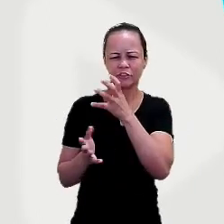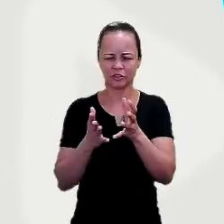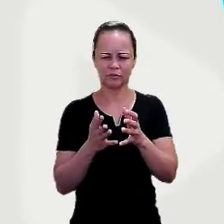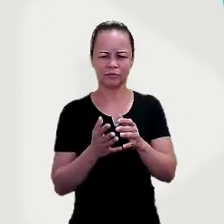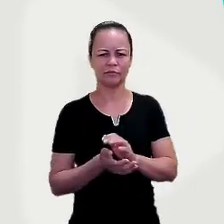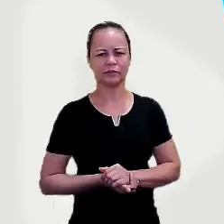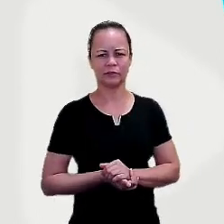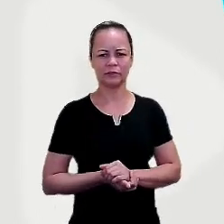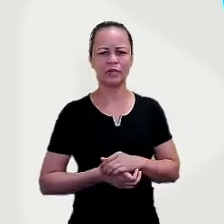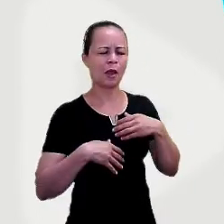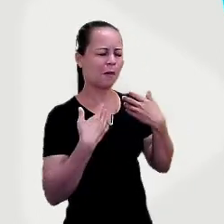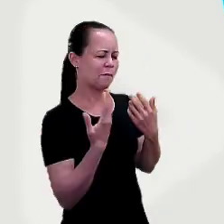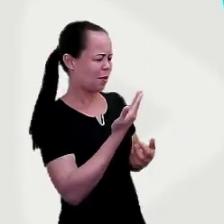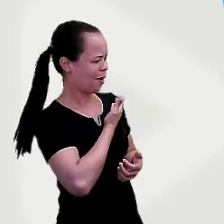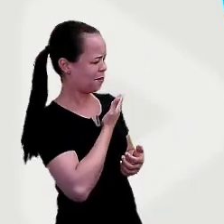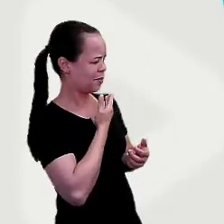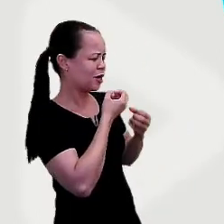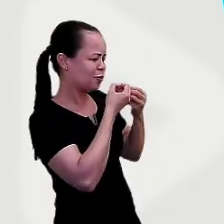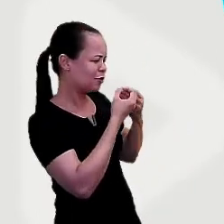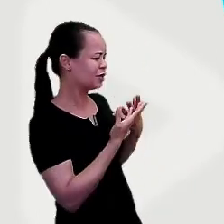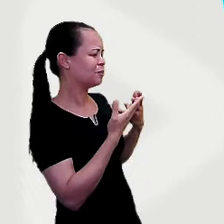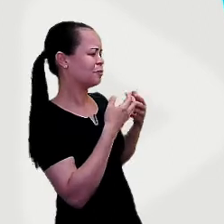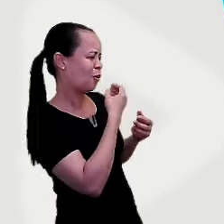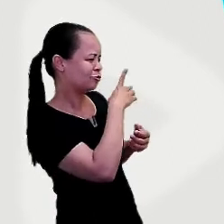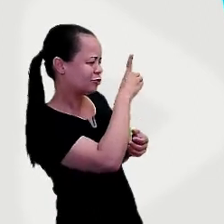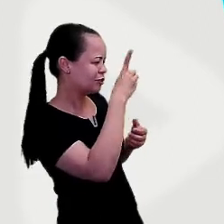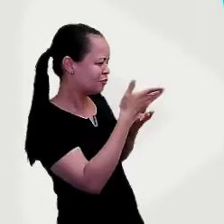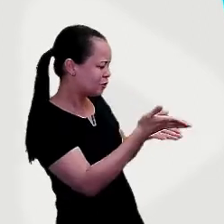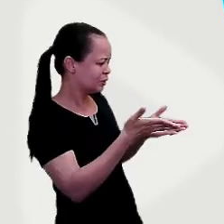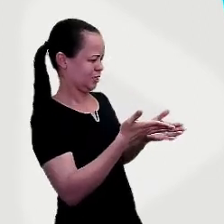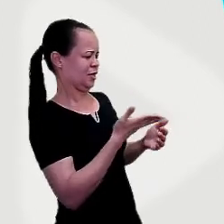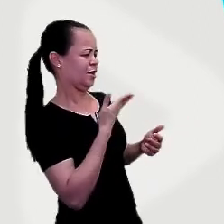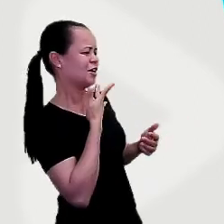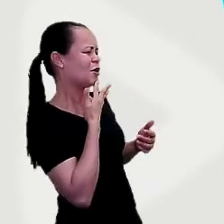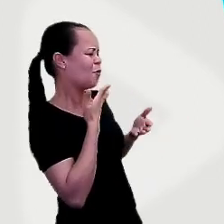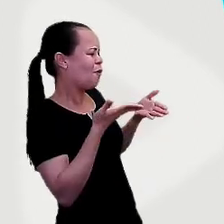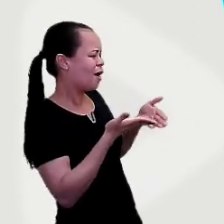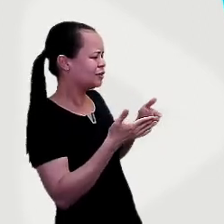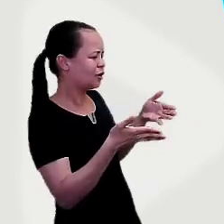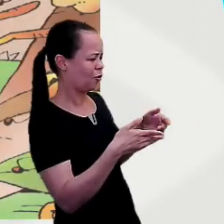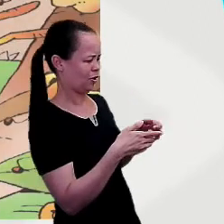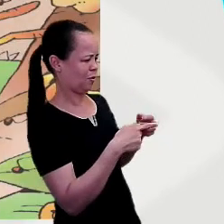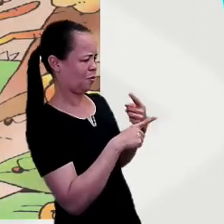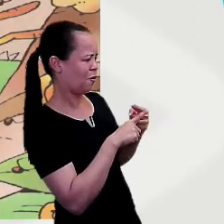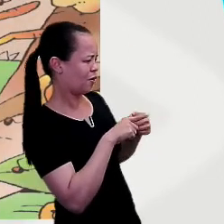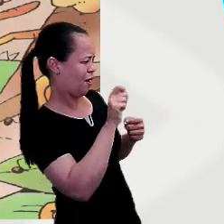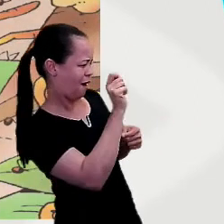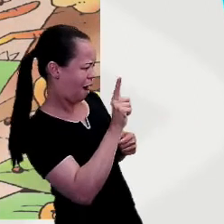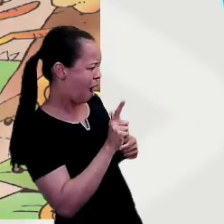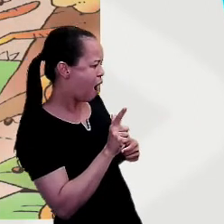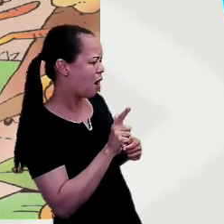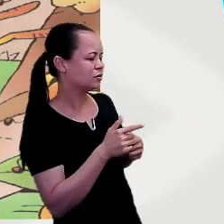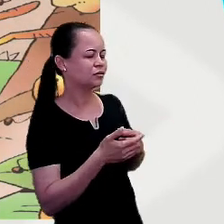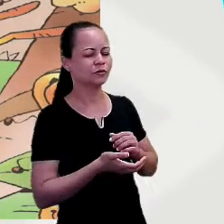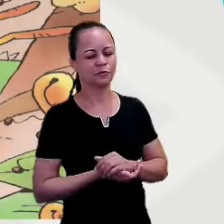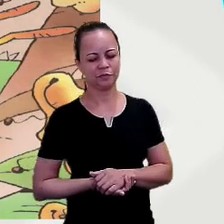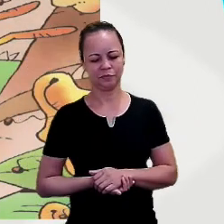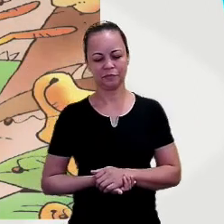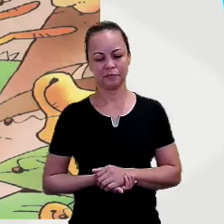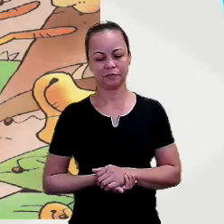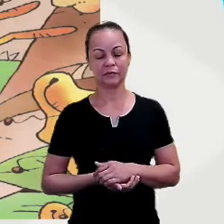muito bom dia a você! Mas que cor é essa agora? O amigo está azul por quê? E o